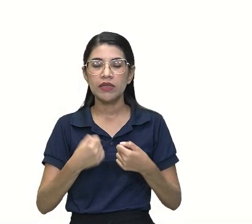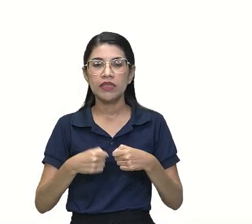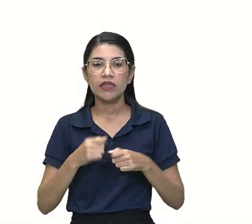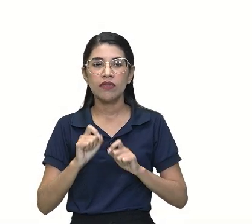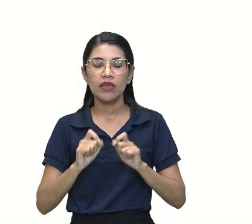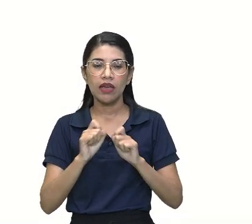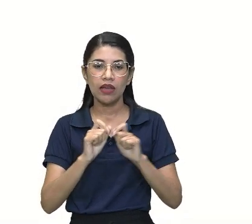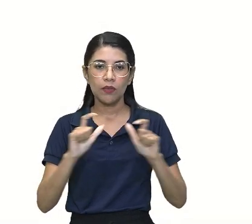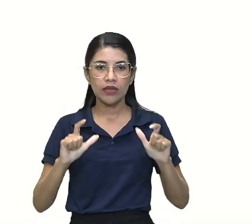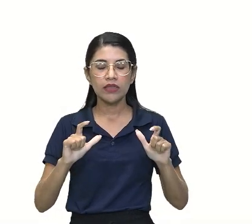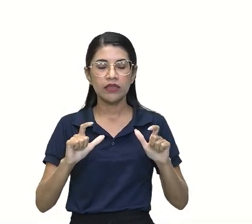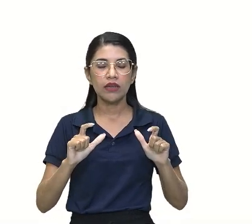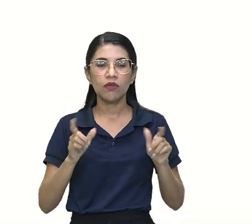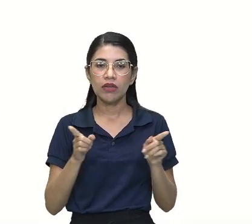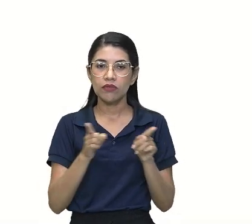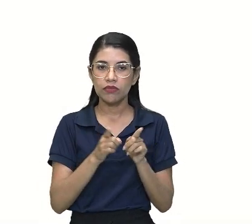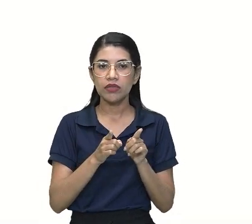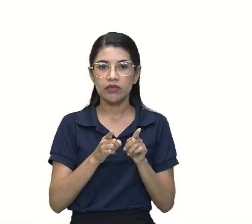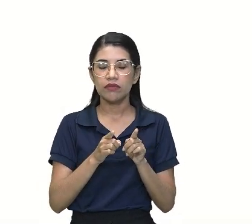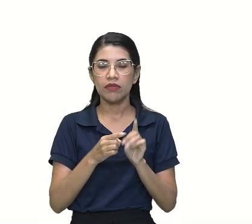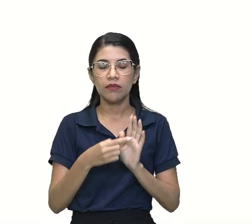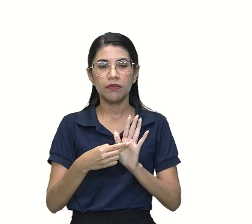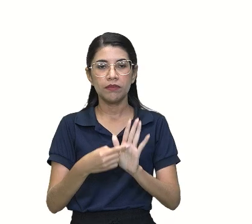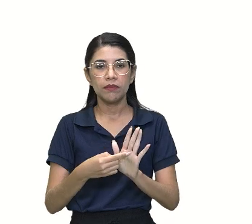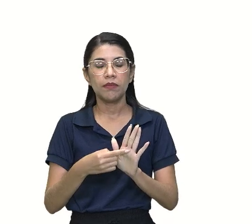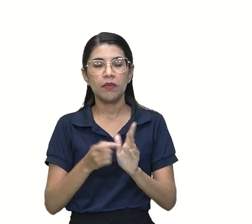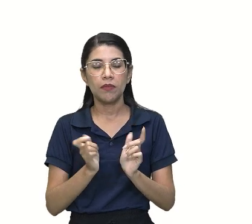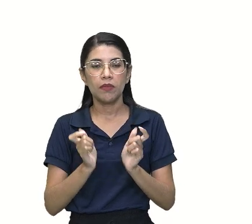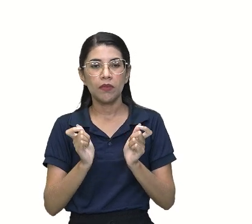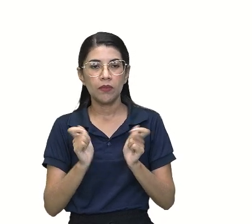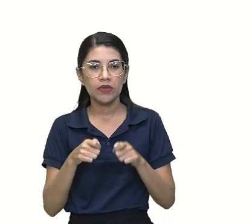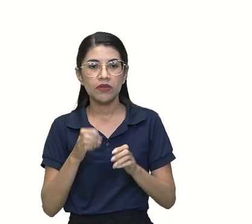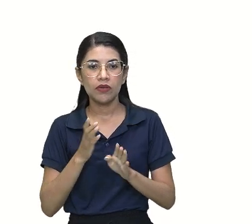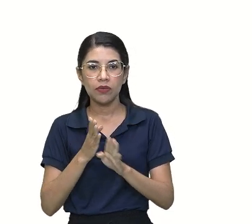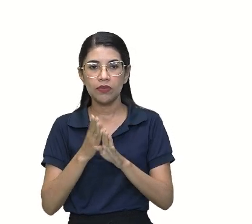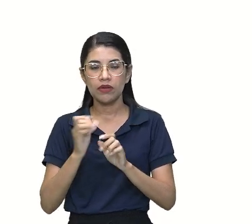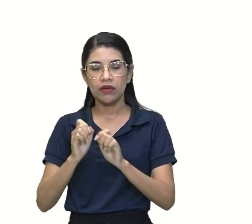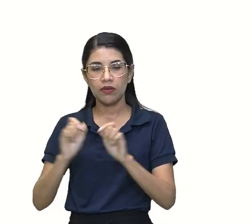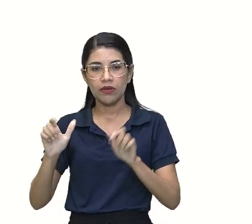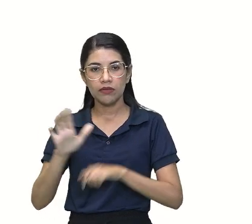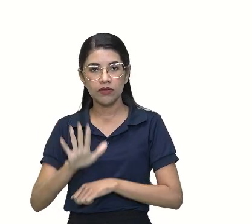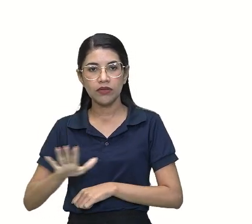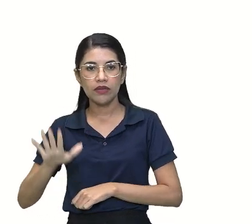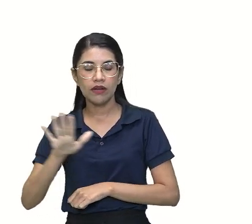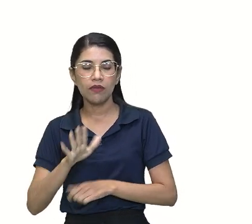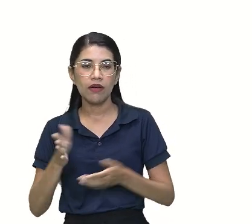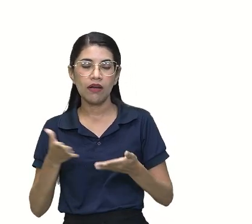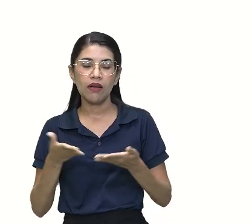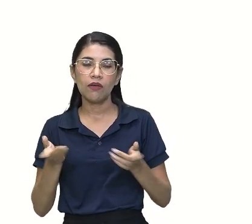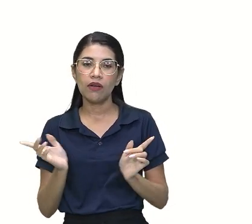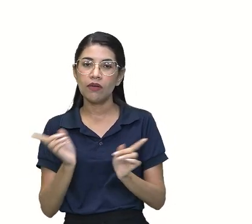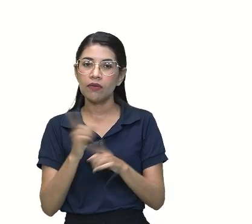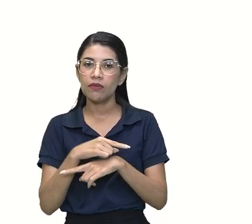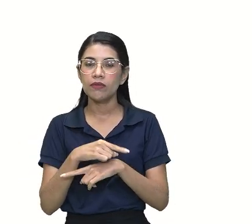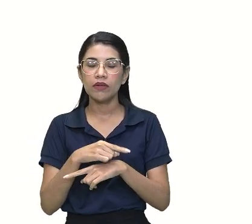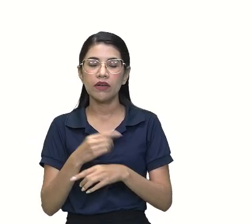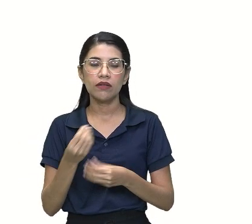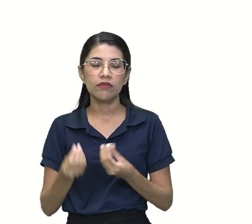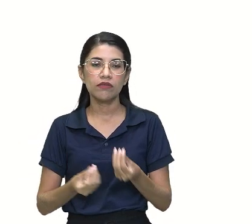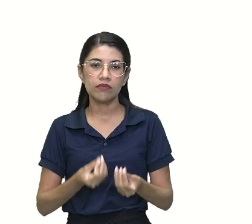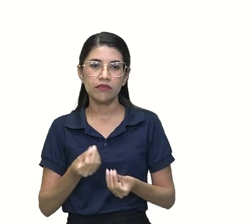equação reduzida, né? Para sair daqui e chegar aqui. Agora nós vamos fazer o